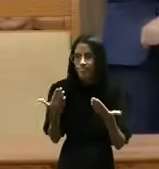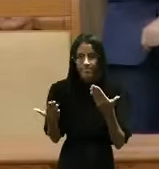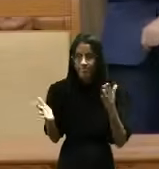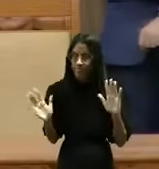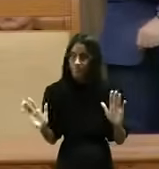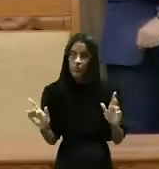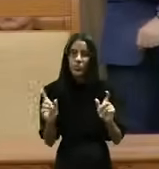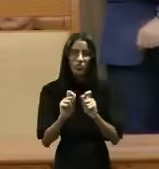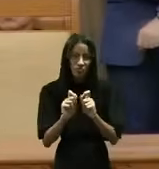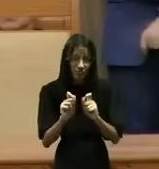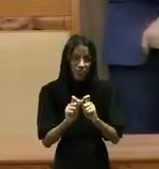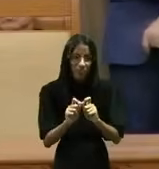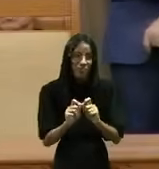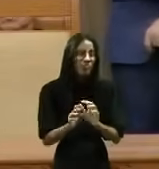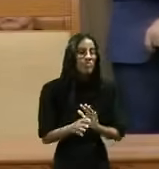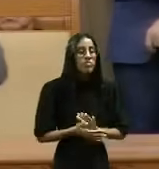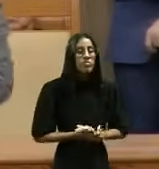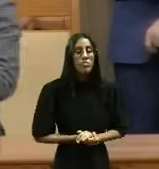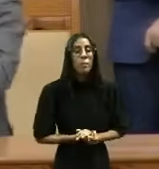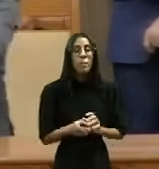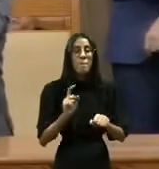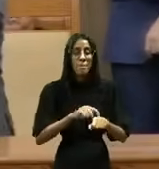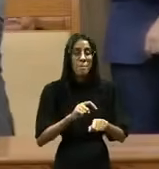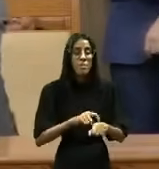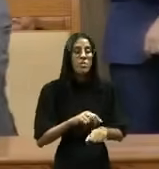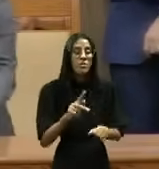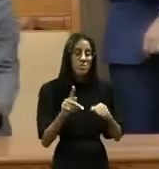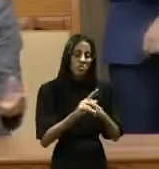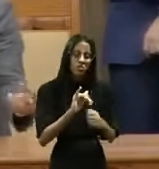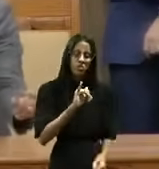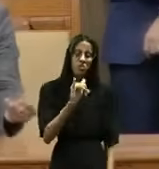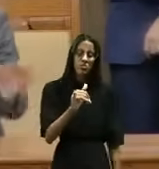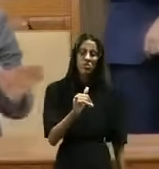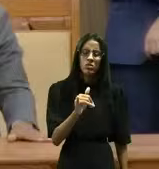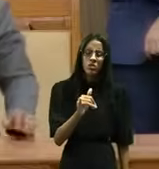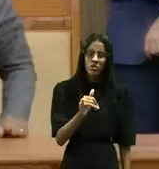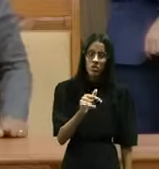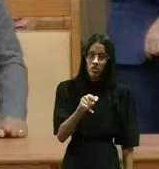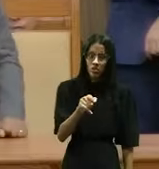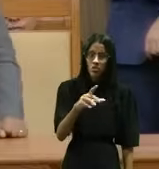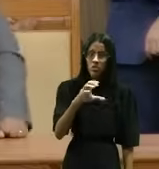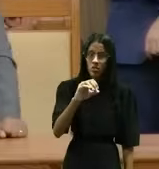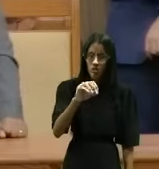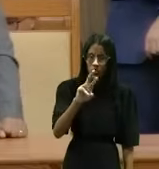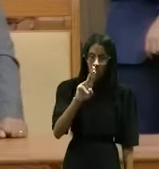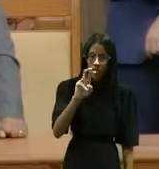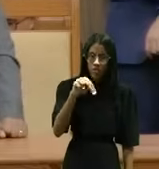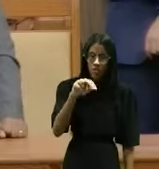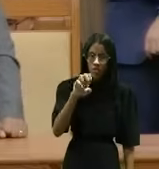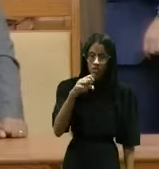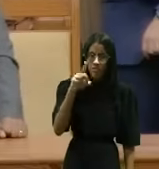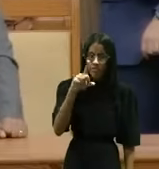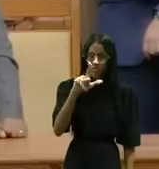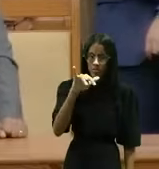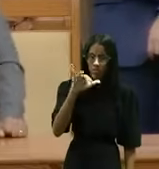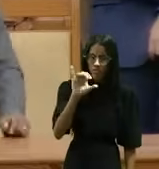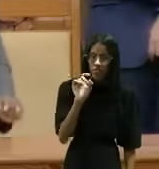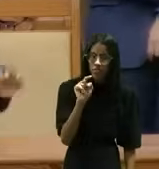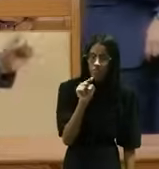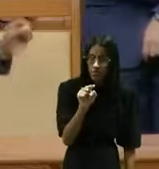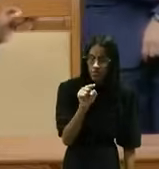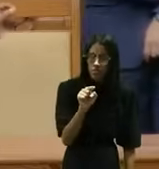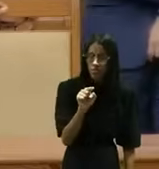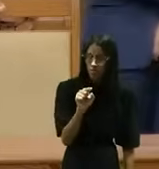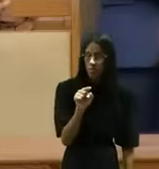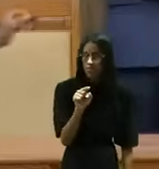Puri Fi aí quando Ele olhou pro Cornélio ele disse Cornélio é tu mesmo Cornélio veja bem irmãos olha aí como é